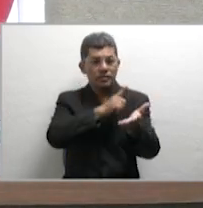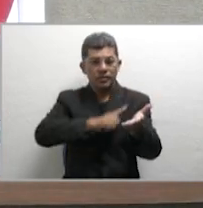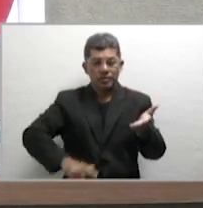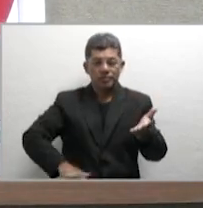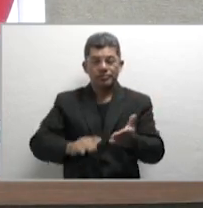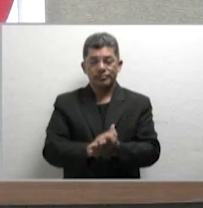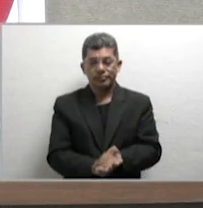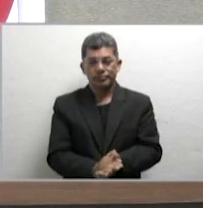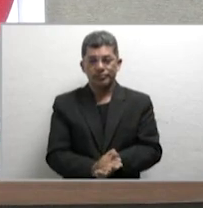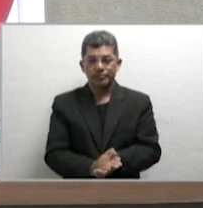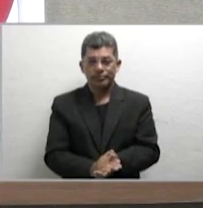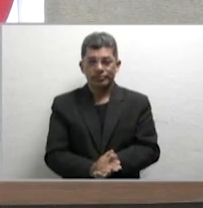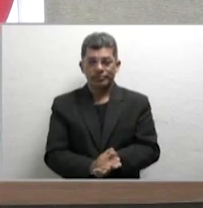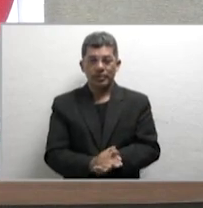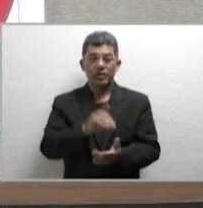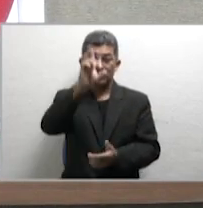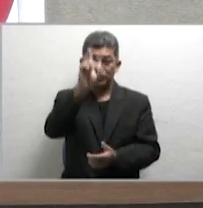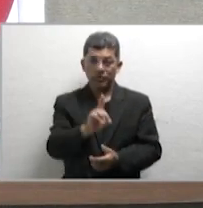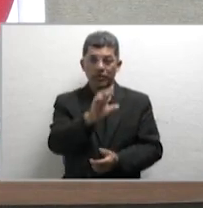FEAM, que